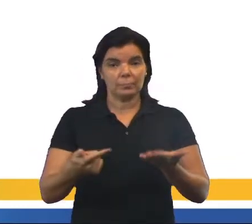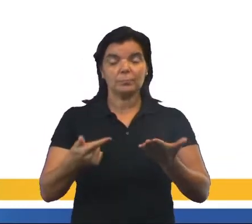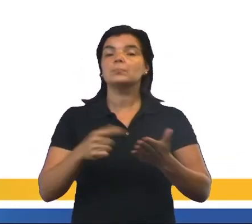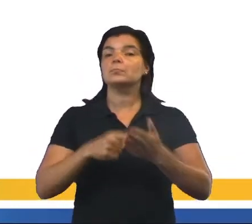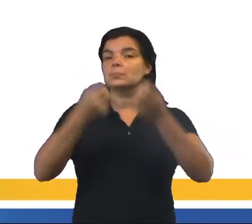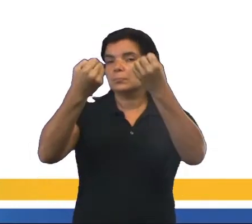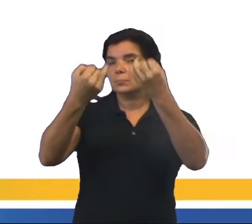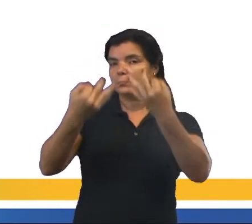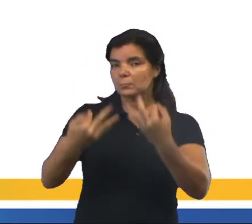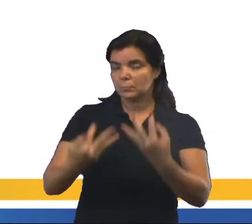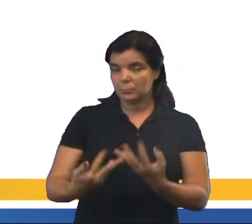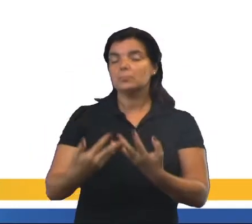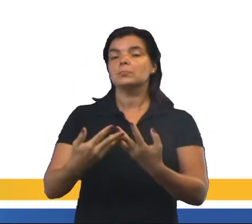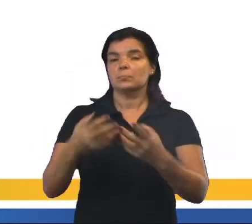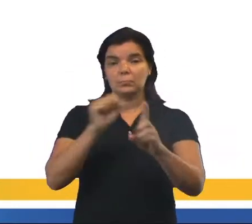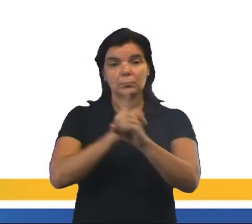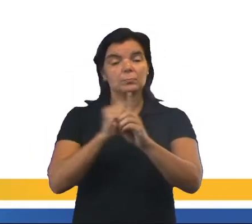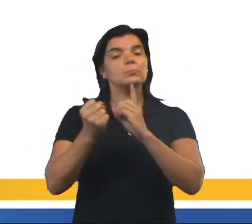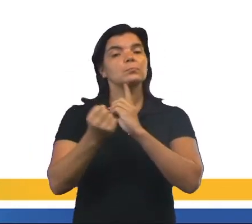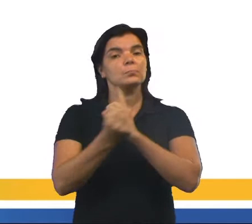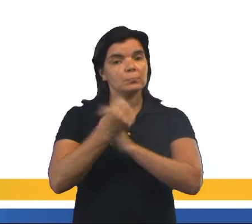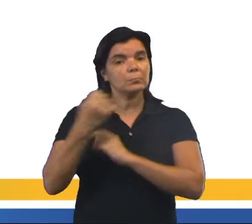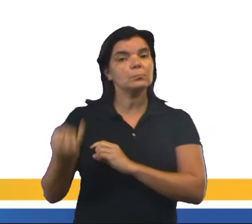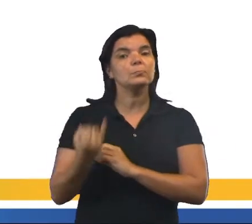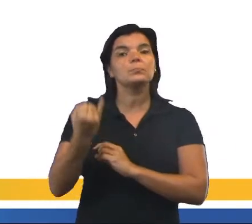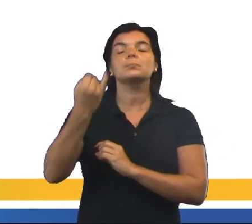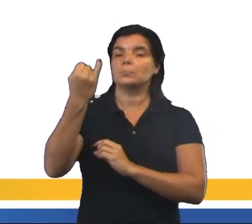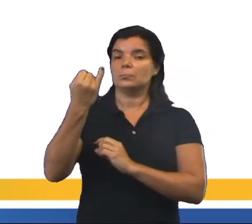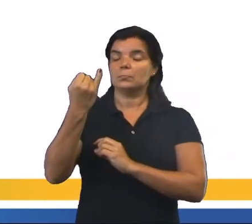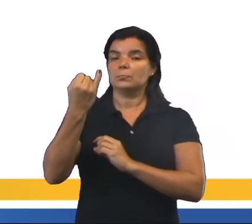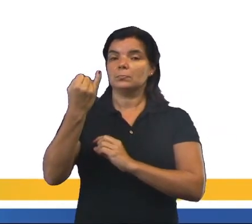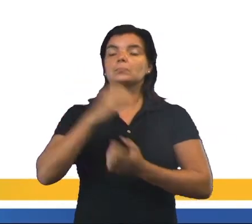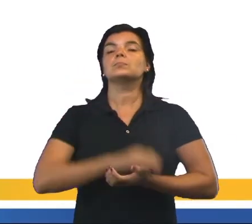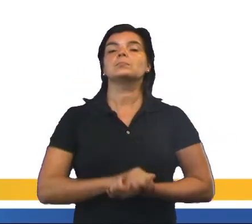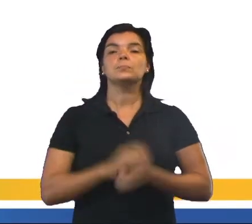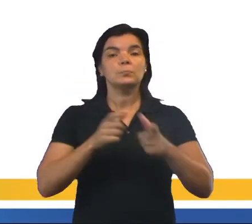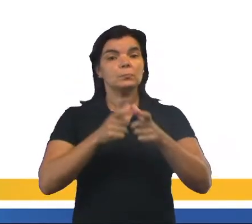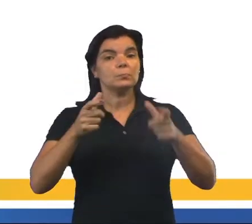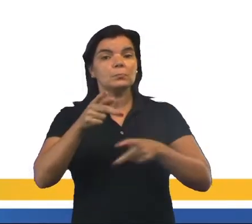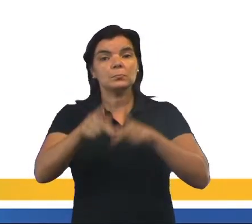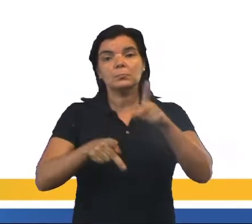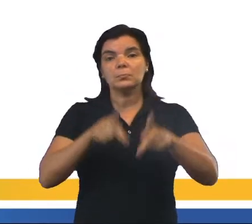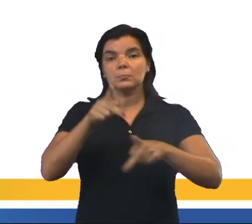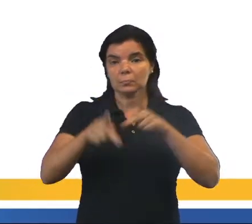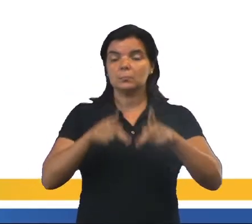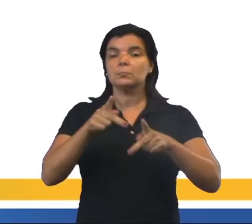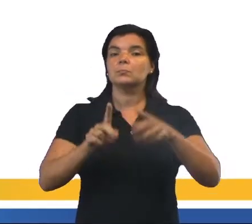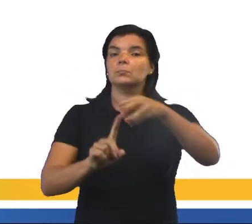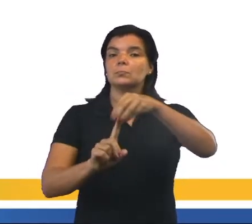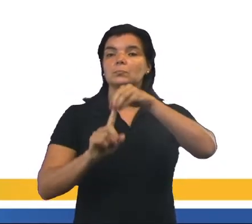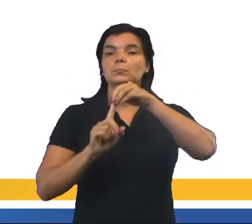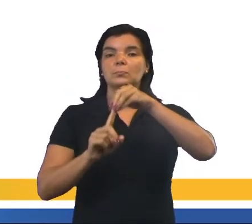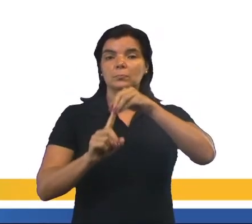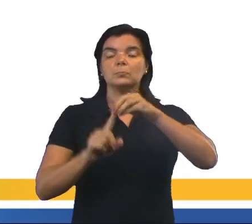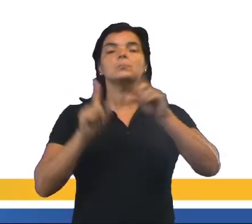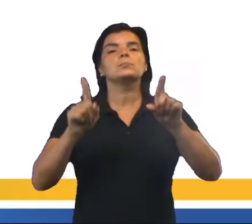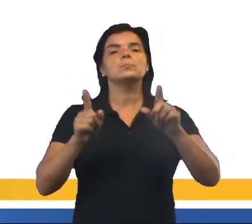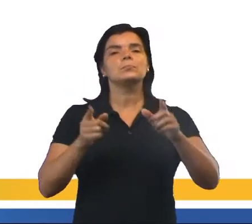que relata um fato socialmente importante para amplo público, com o intuito